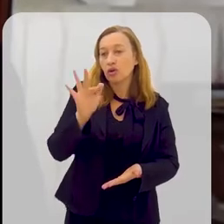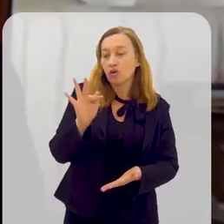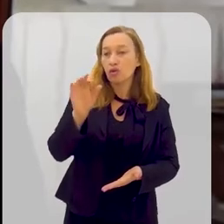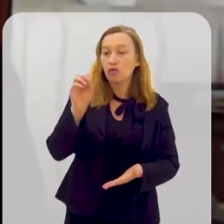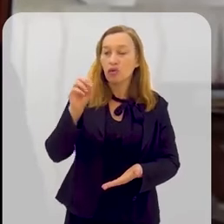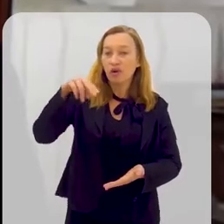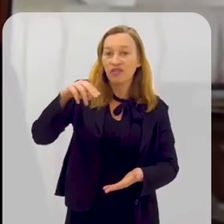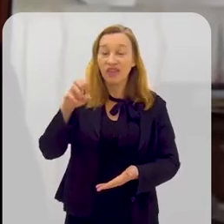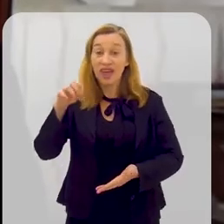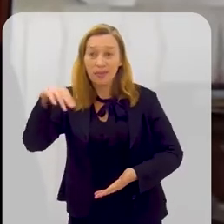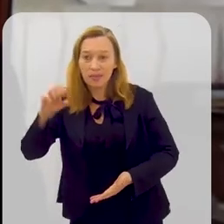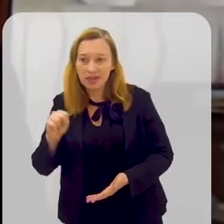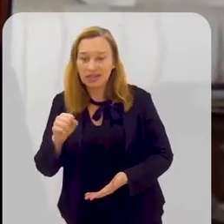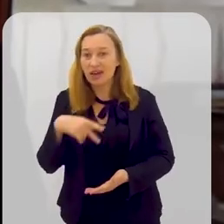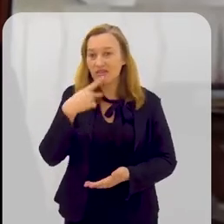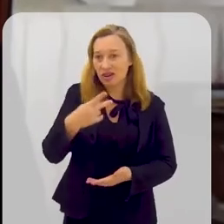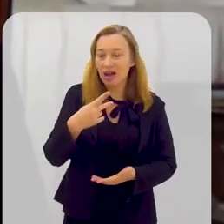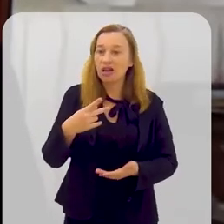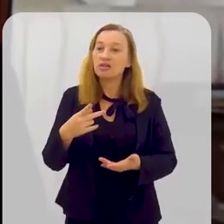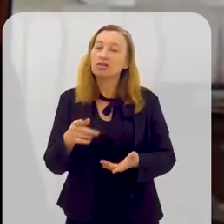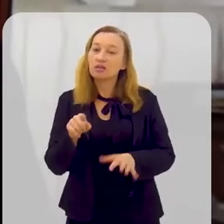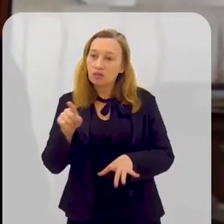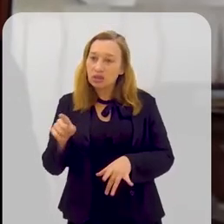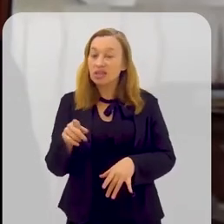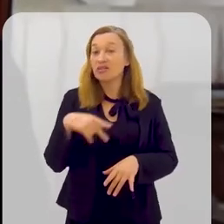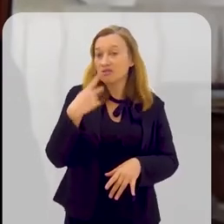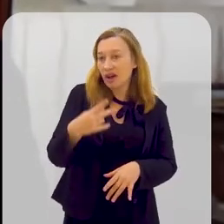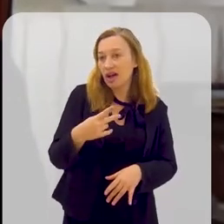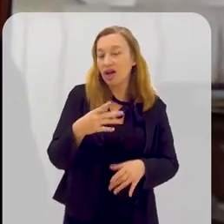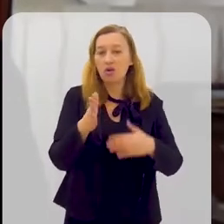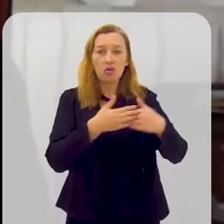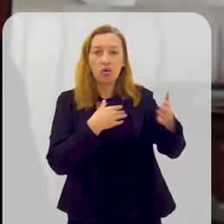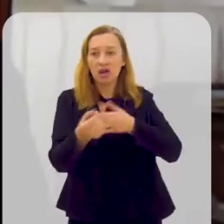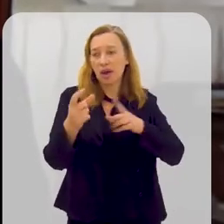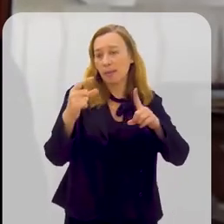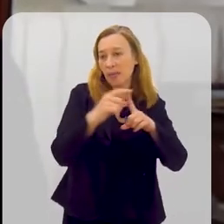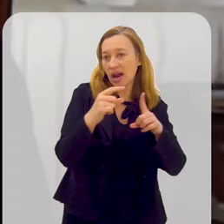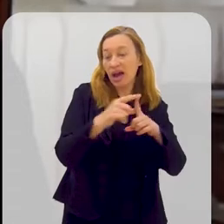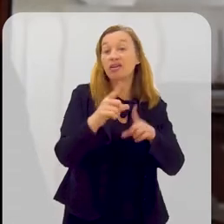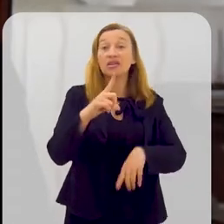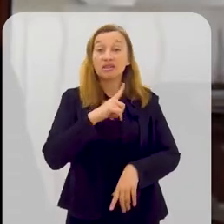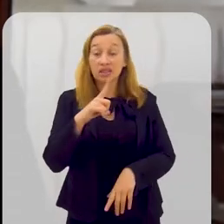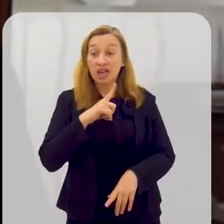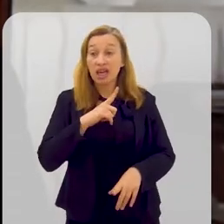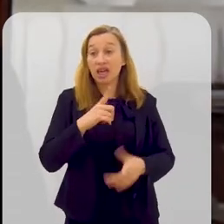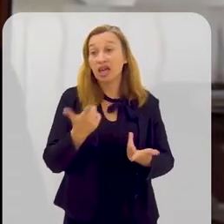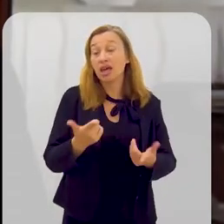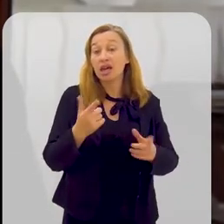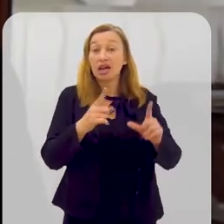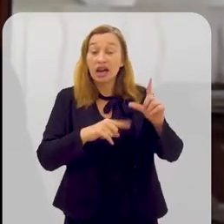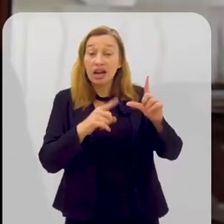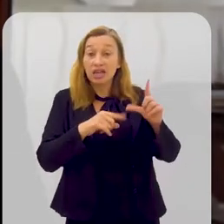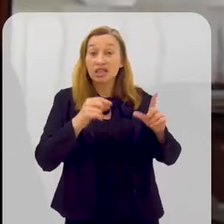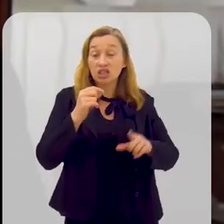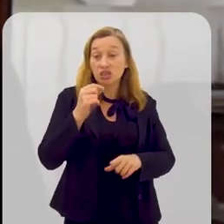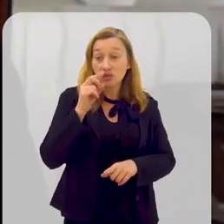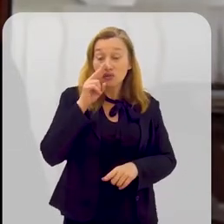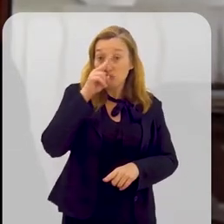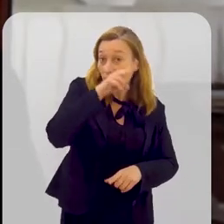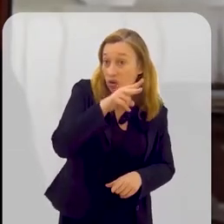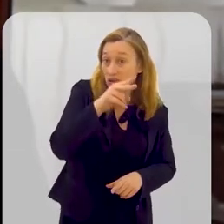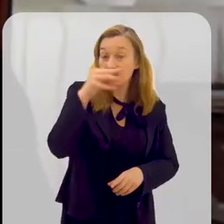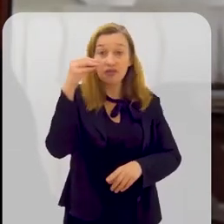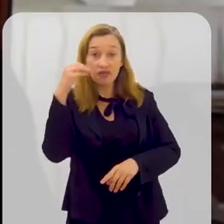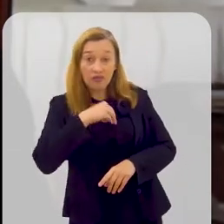então quando você fala qualquer palavra tem fonemas que são mais Agudos outros fonemas são mais graves